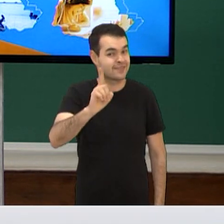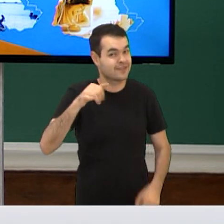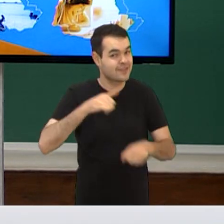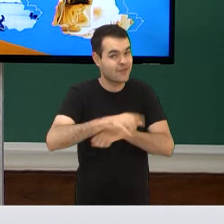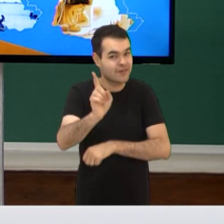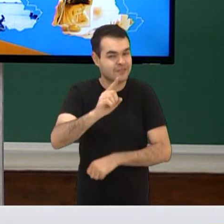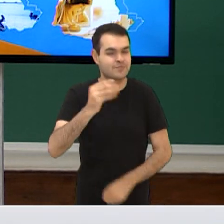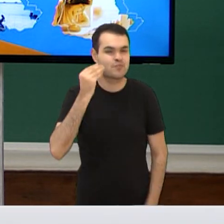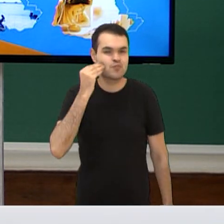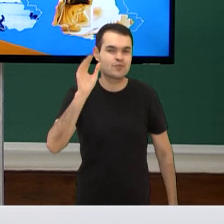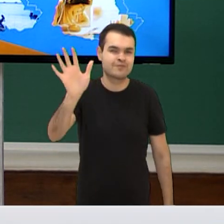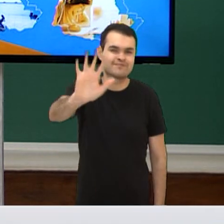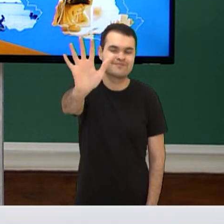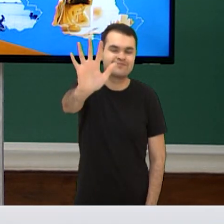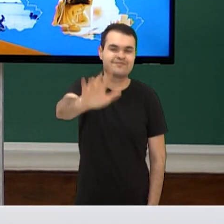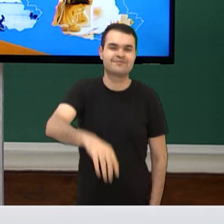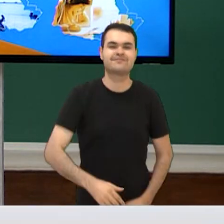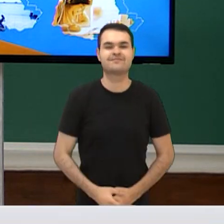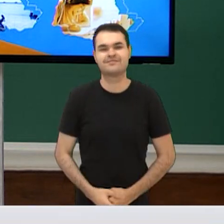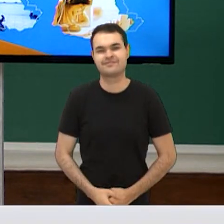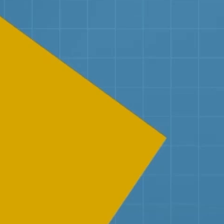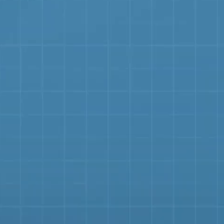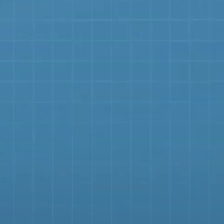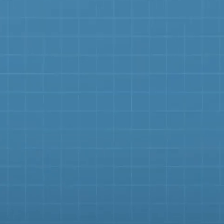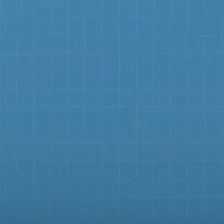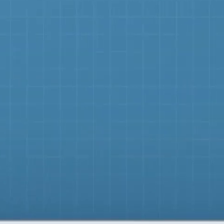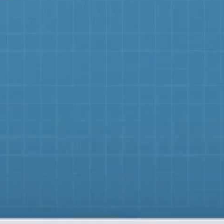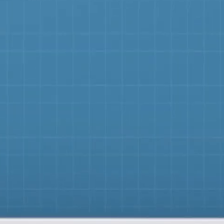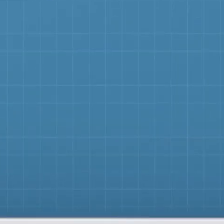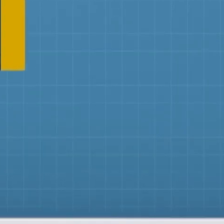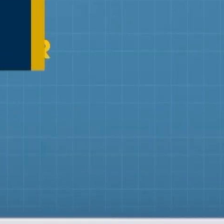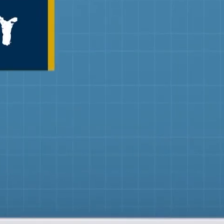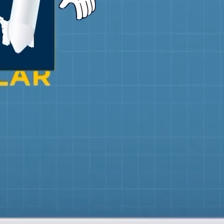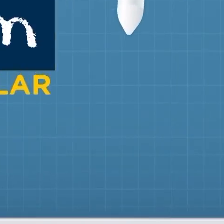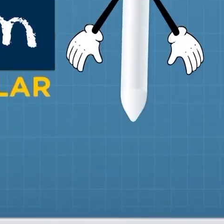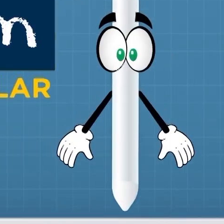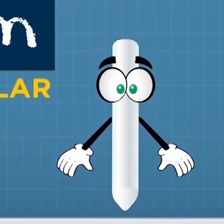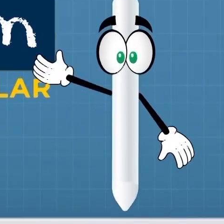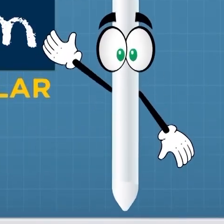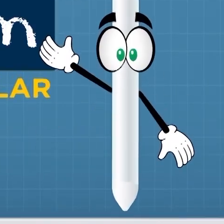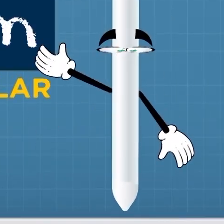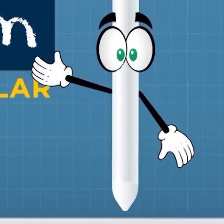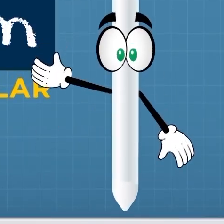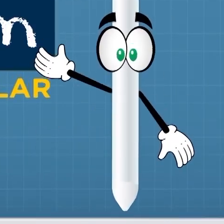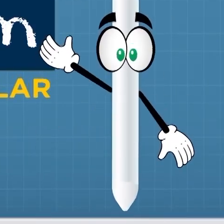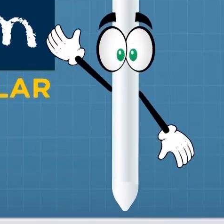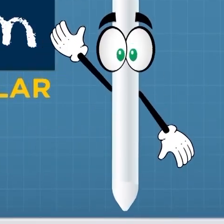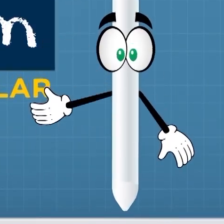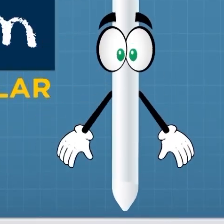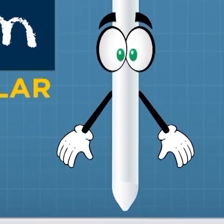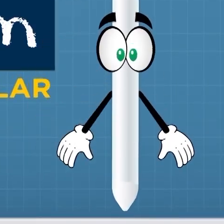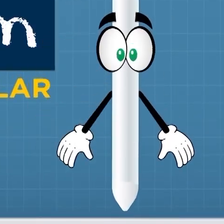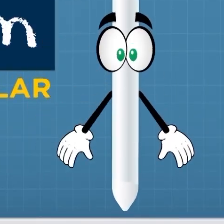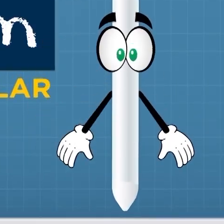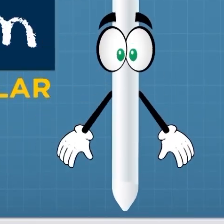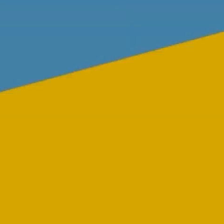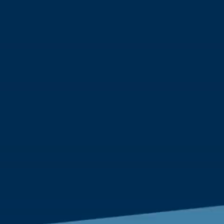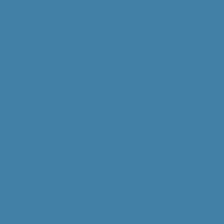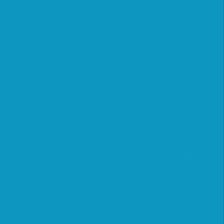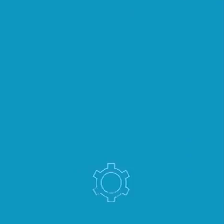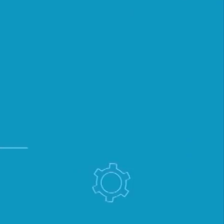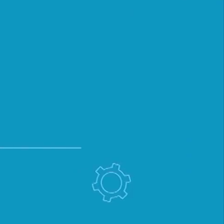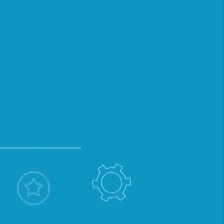questão dos nossos melhores amigos, os pets. Mas uma parte um pouco mais triste, né? O abandono deles. Então, se você tem um petzinho em casa,